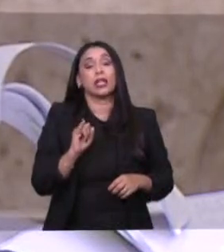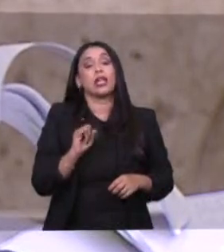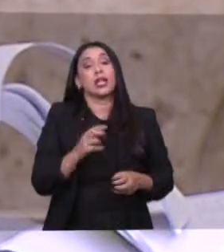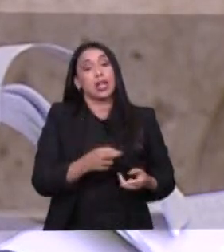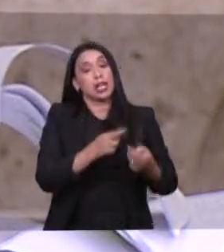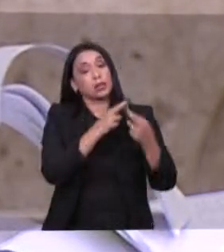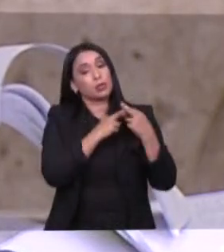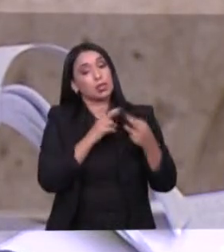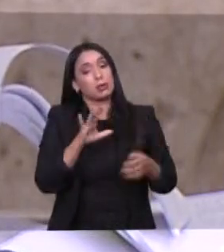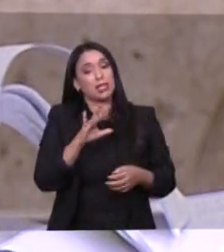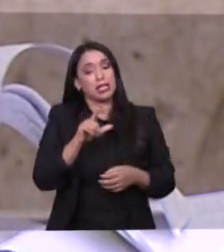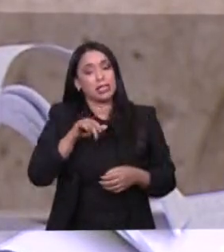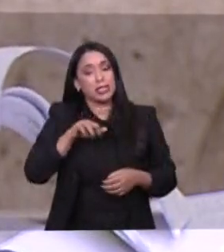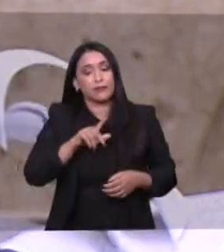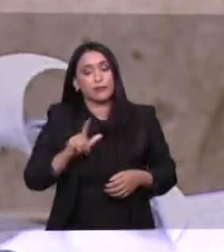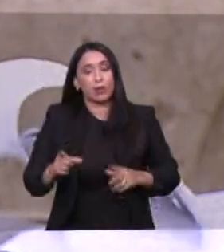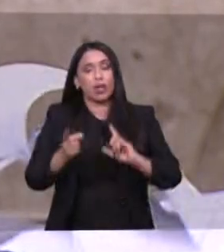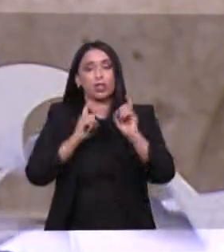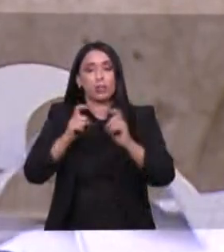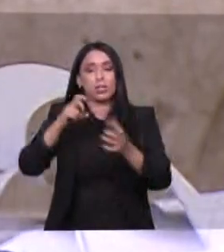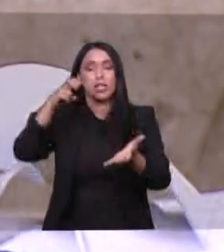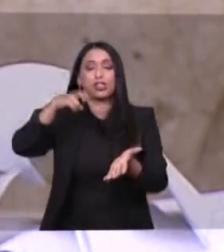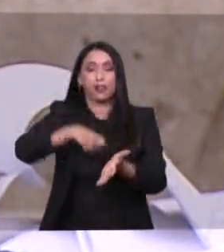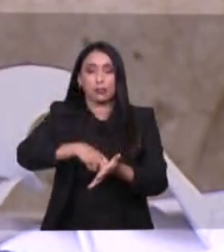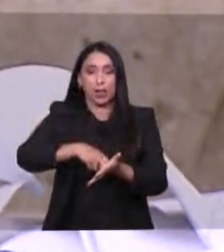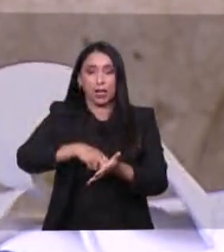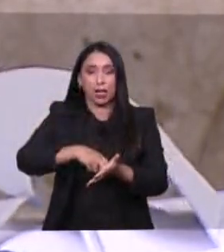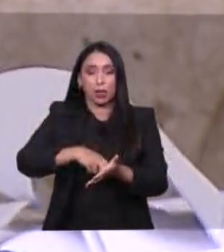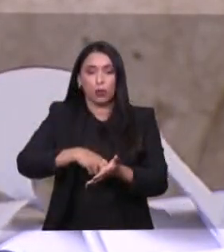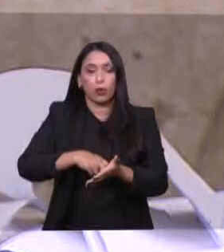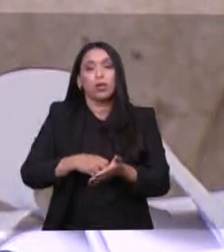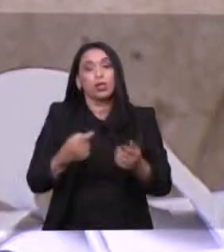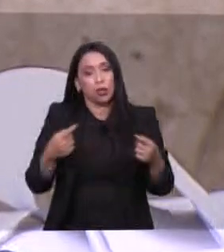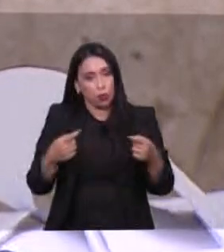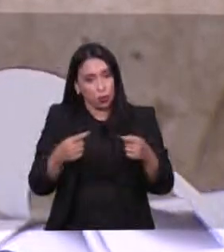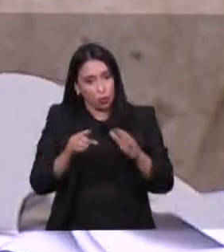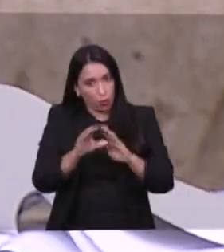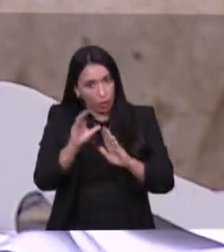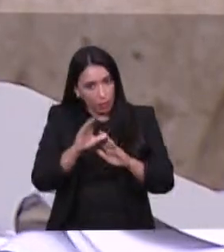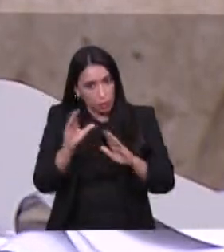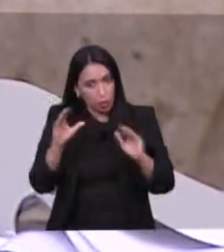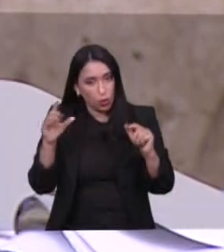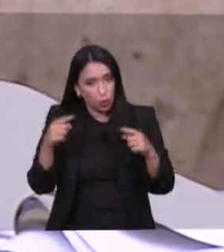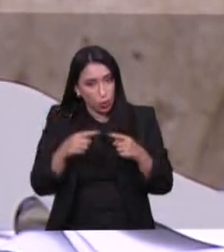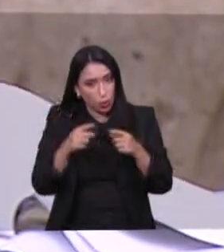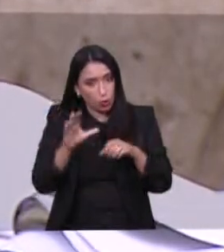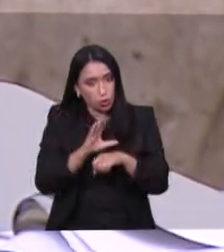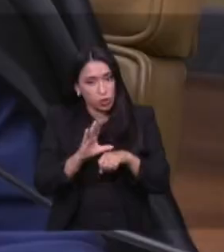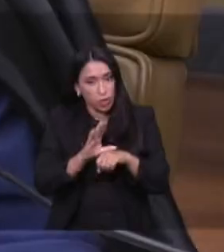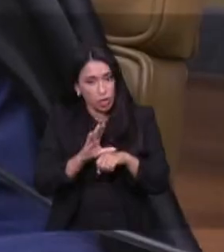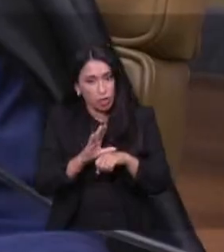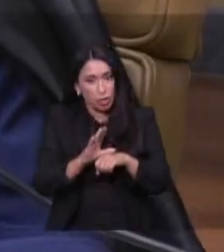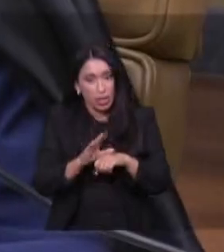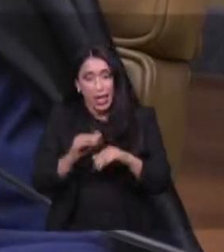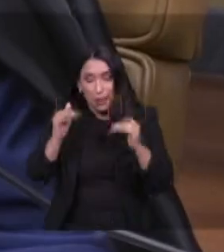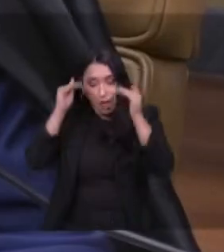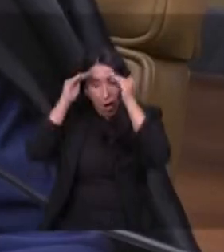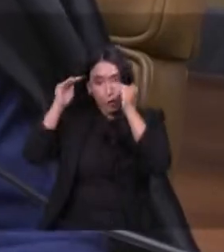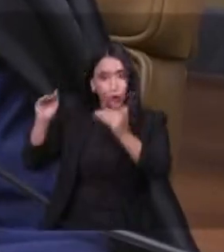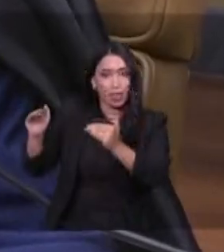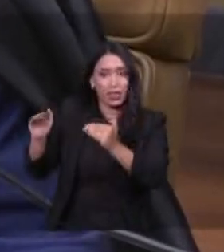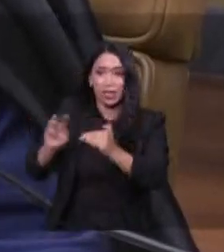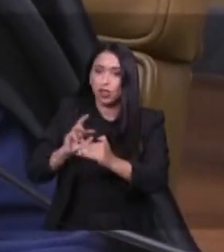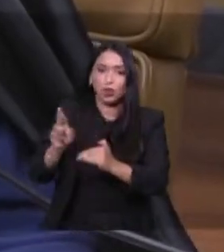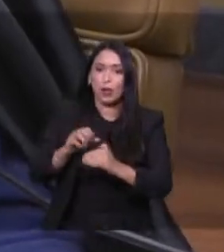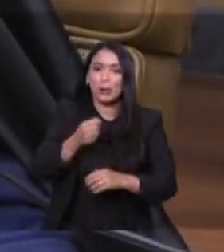civil, administrativa e penal. Então, constitucional. É isso? É que o comando é para a autoridade, não é para a imprensa.